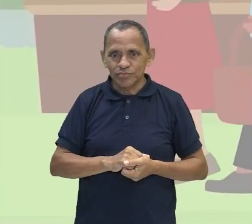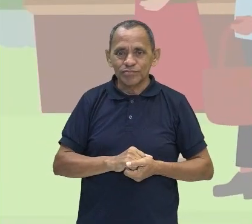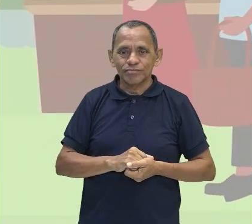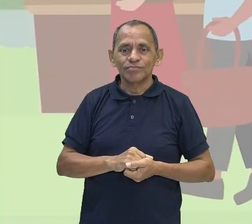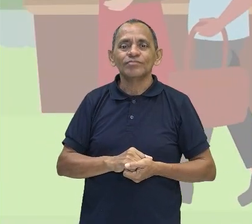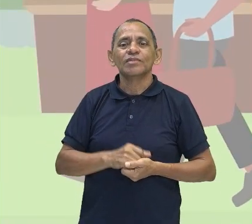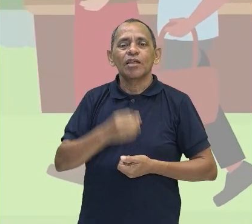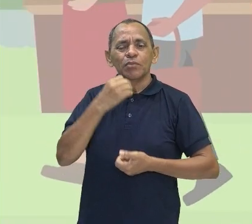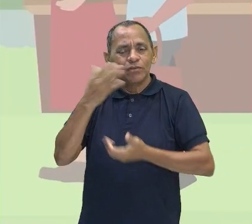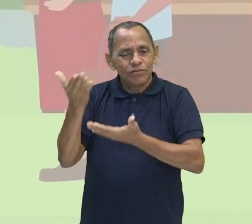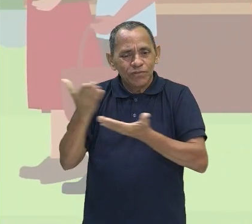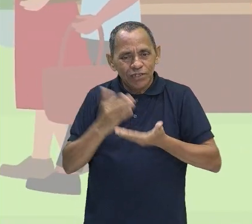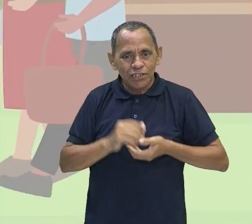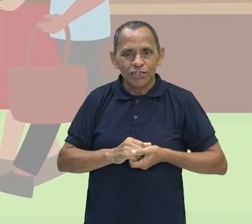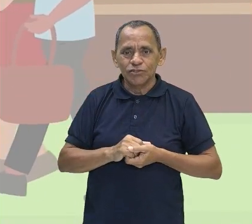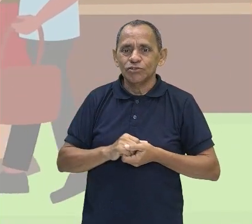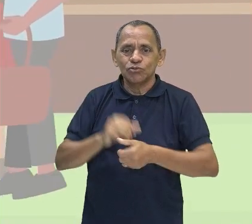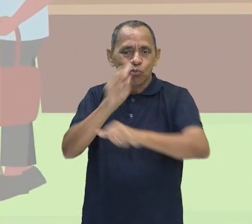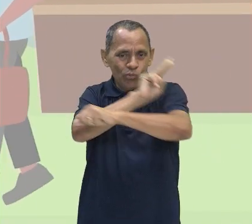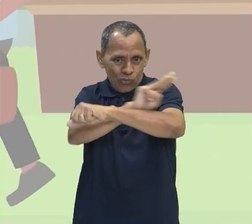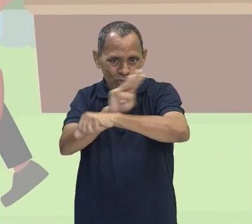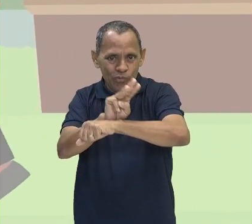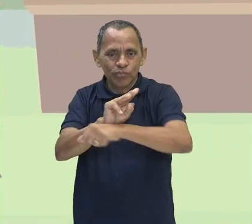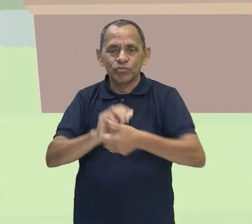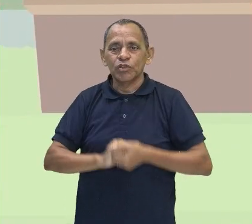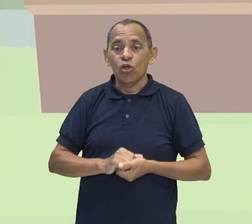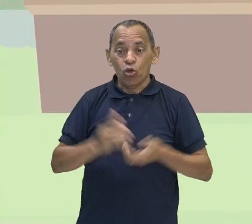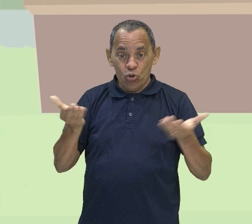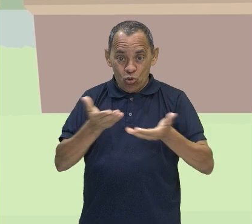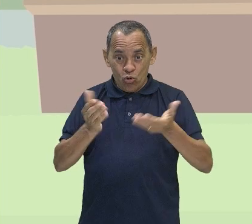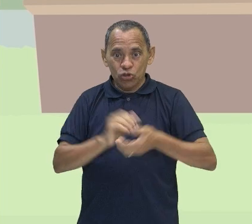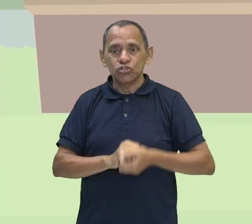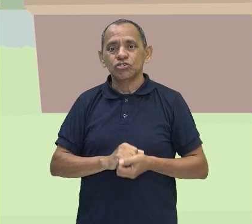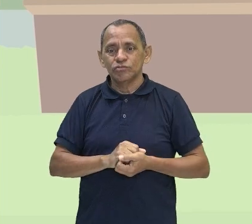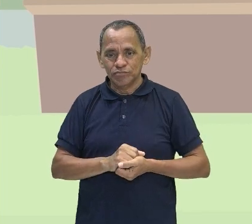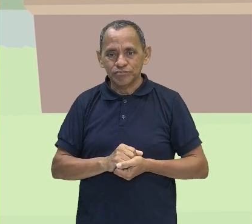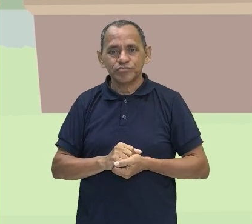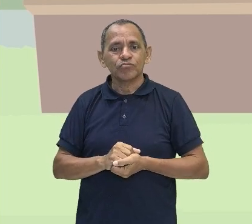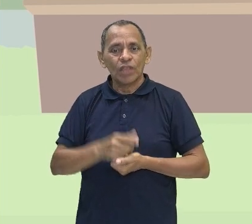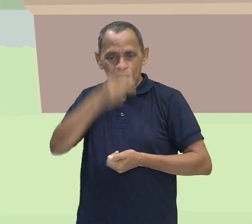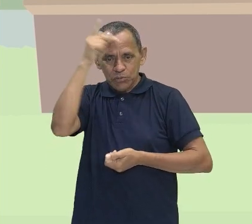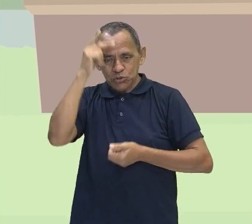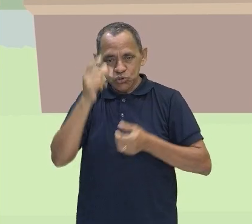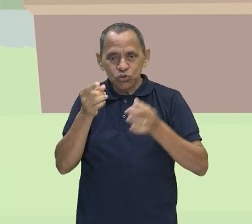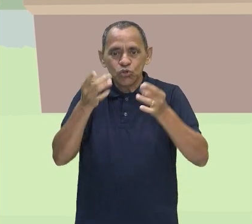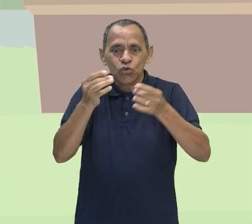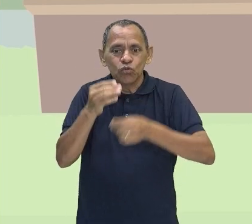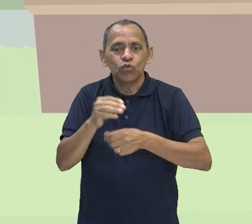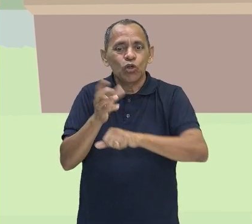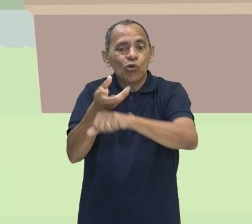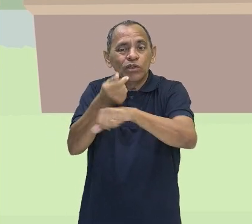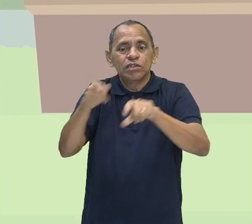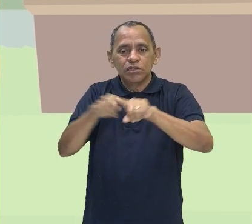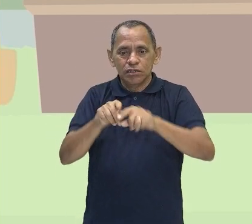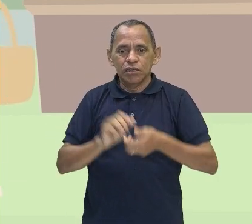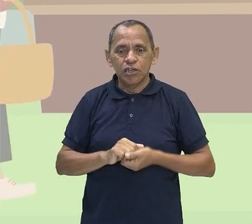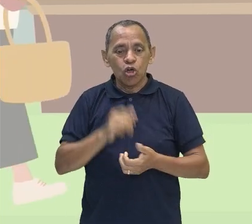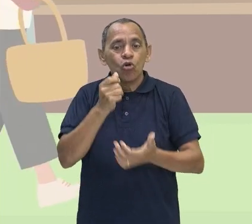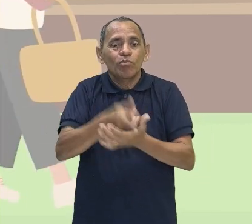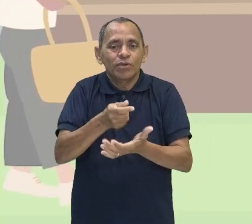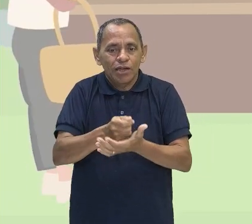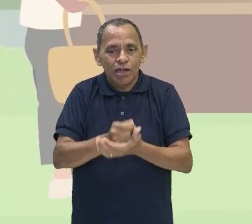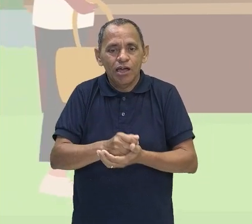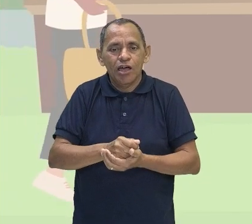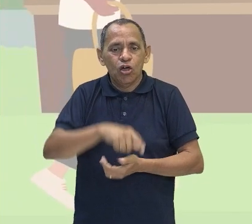Bem-vindos ao Mercado Municipal. Hoje os vendedores estão competindo para convencer os clientes a comprarem seus peixes. Vamos ver quem